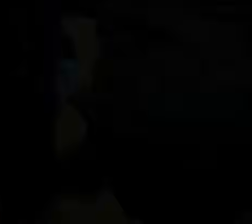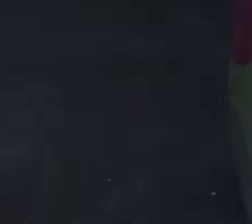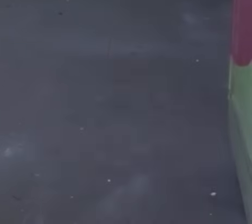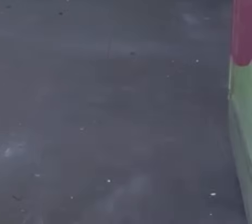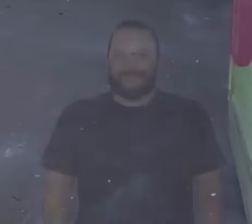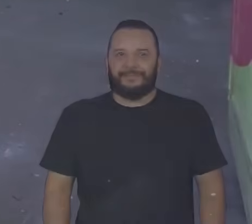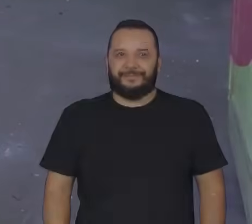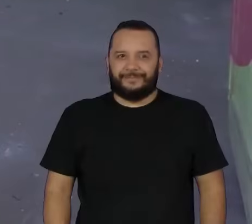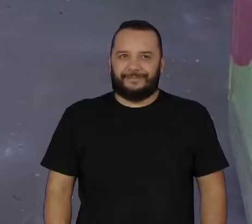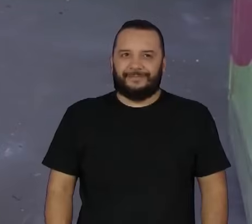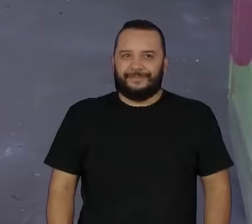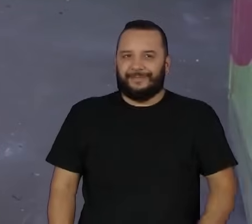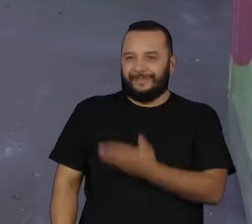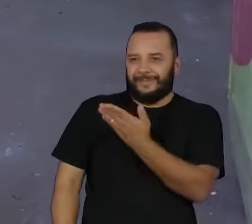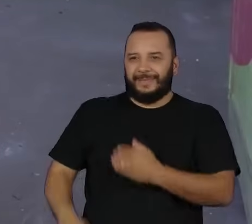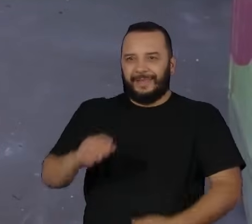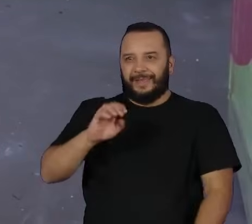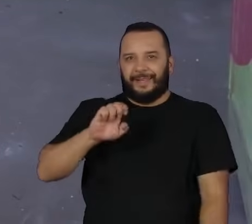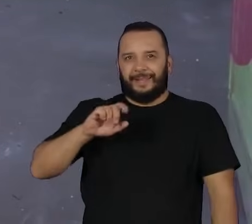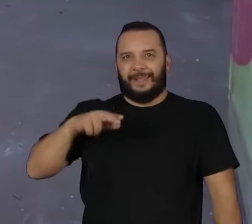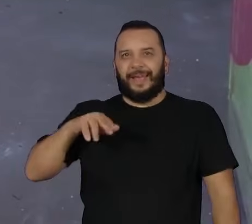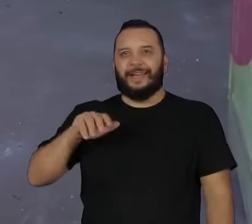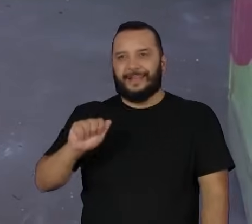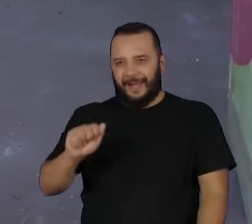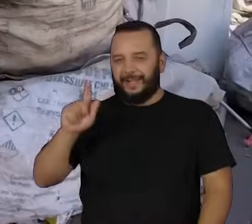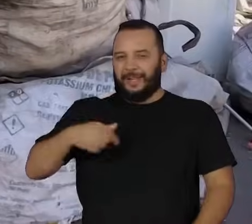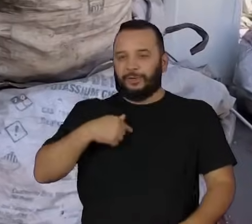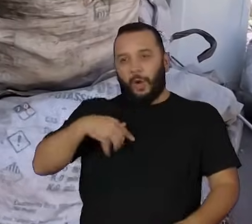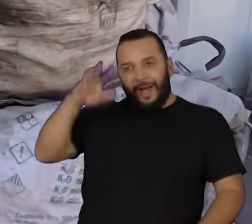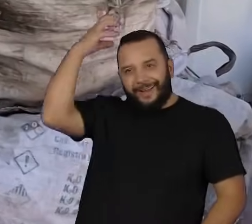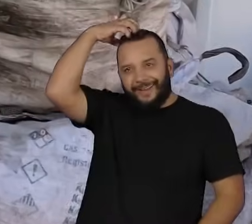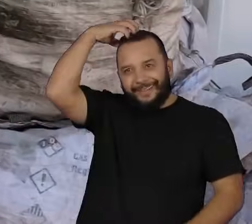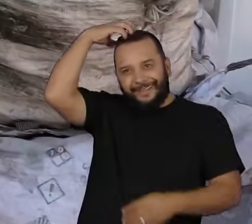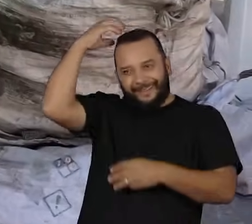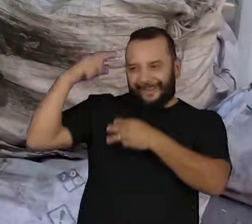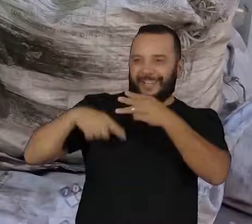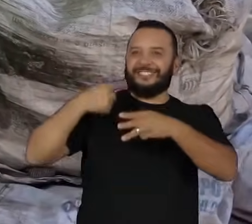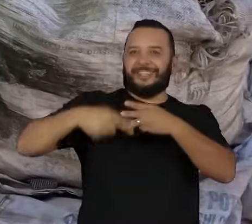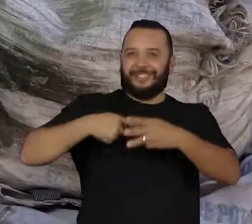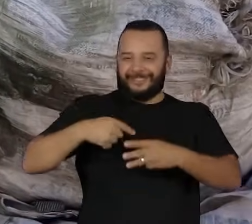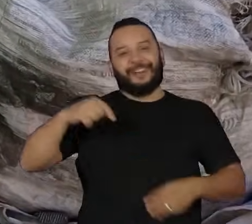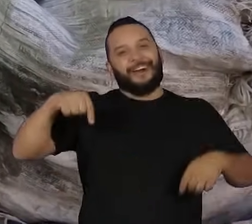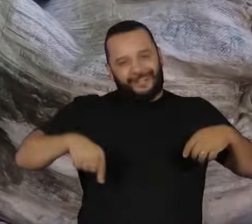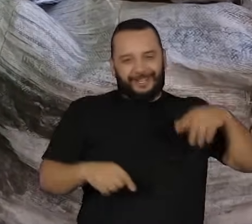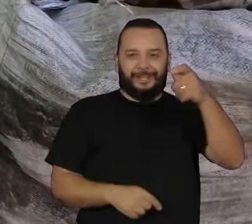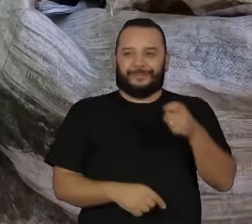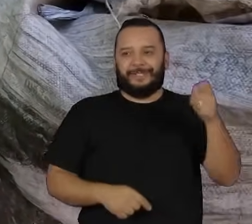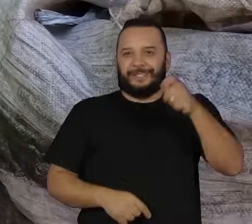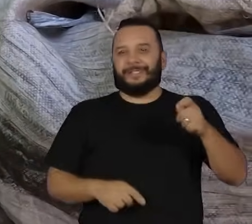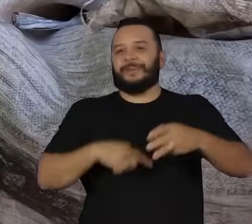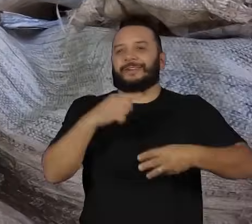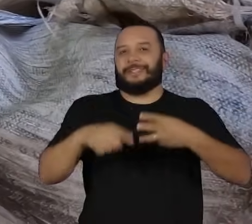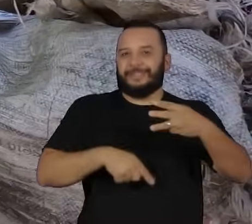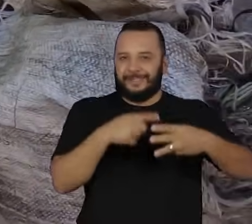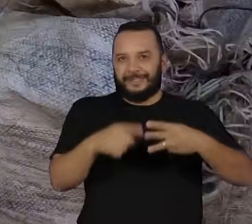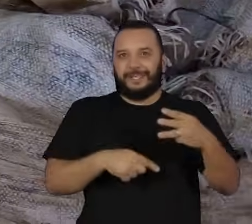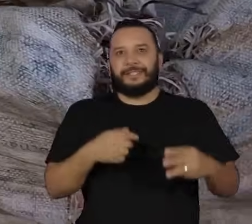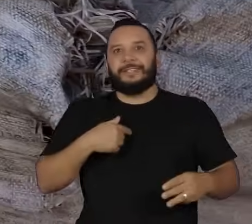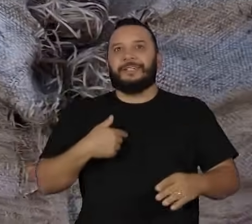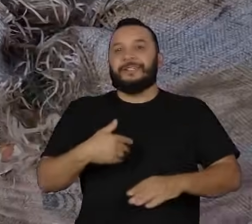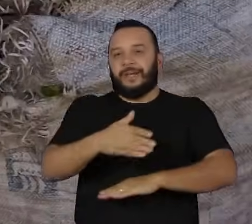Me chamo Elinéia Jesus, sou a rainha da reciclagem. Somos uma cooperativa de reciclagem situada na